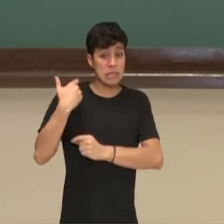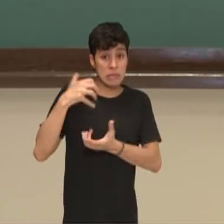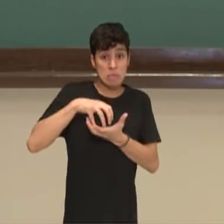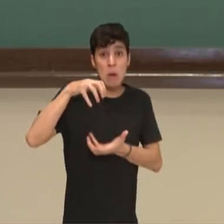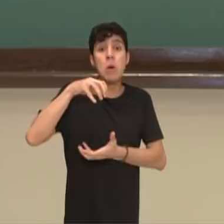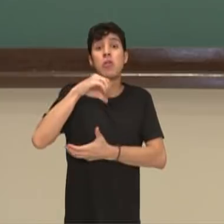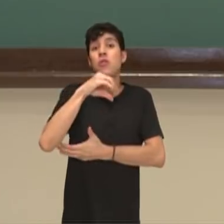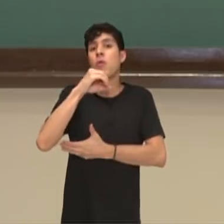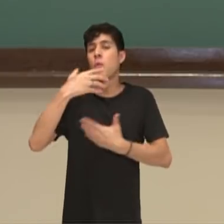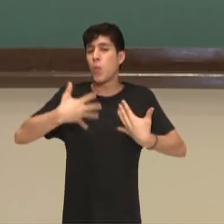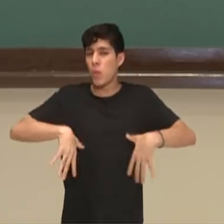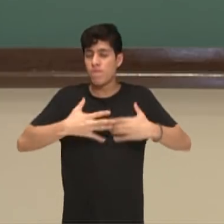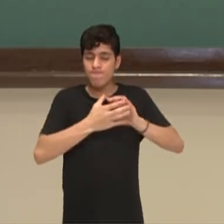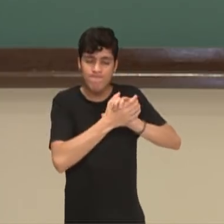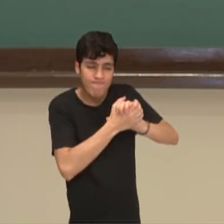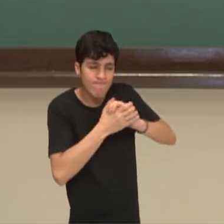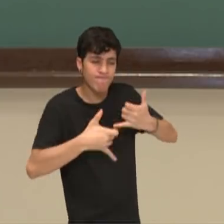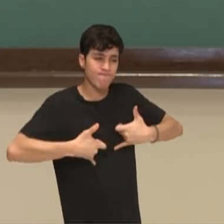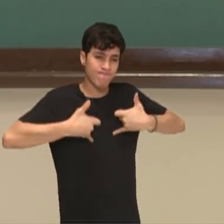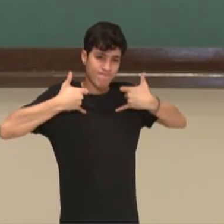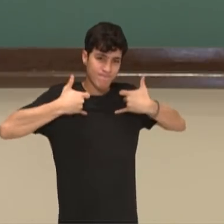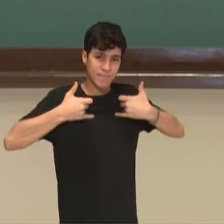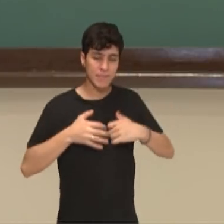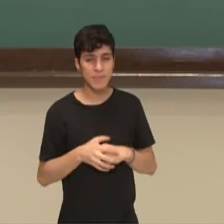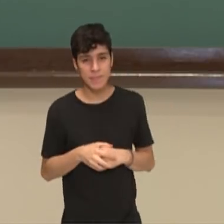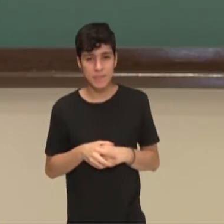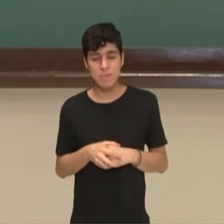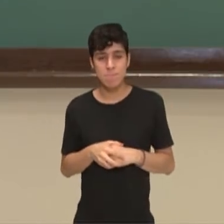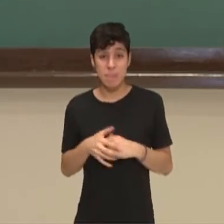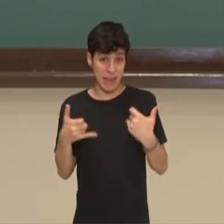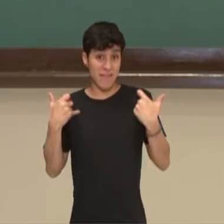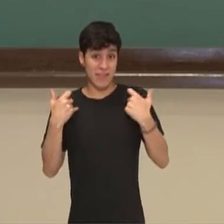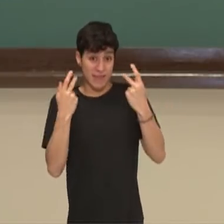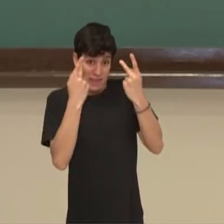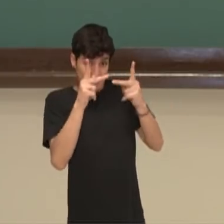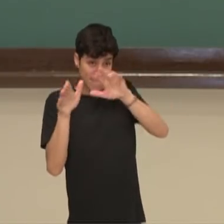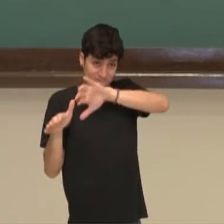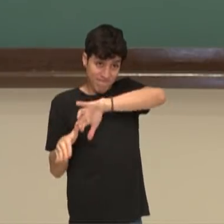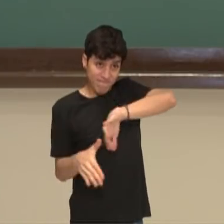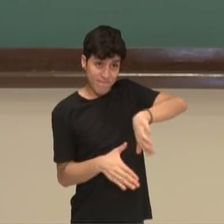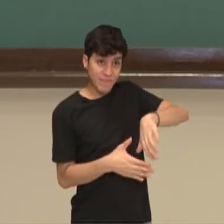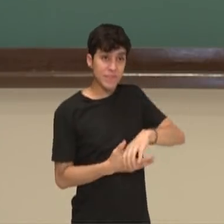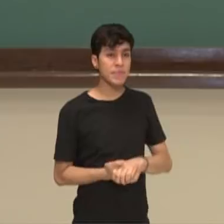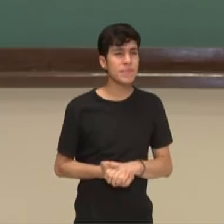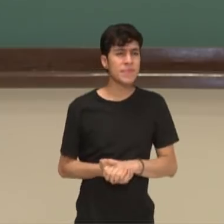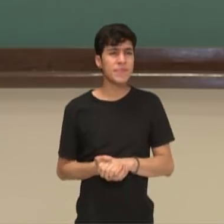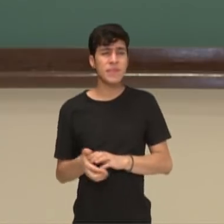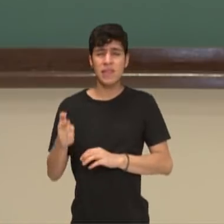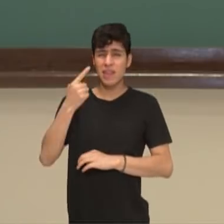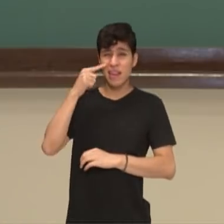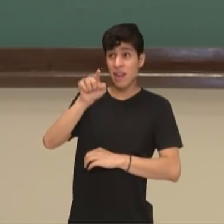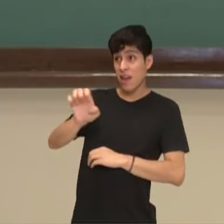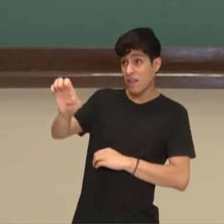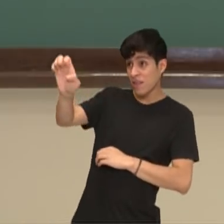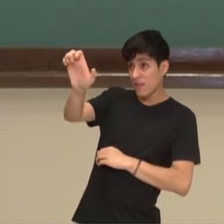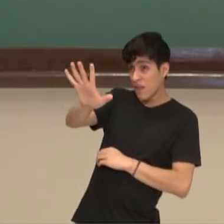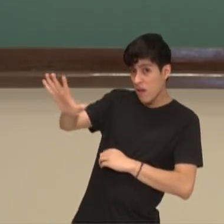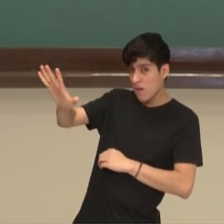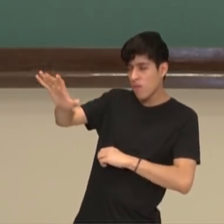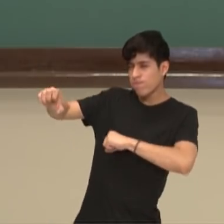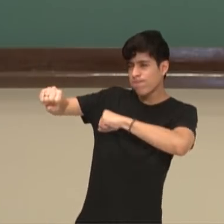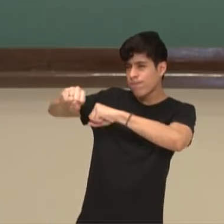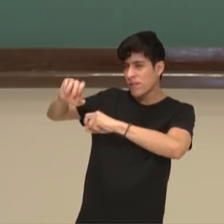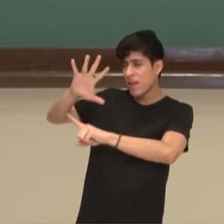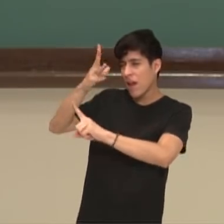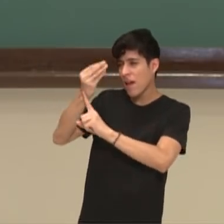90 anos. Né? Parabéns, Augusto de Campos. Seguimos aqui. Olha, na Europa, os movimentos artísticos do